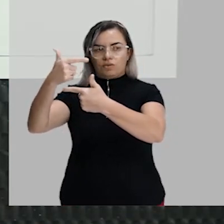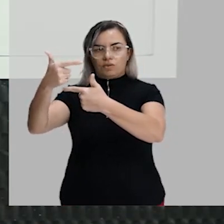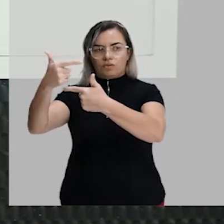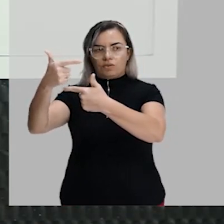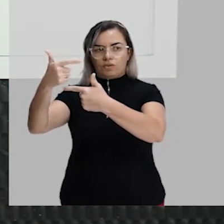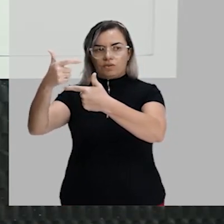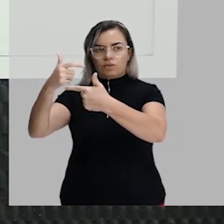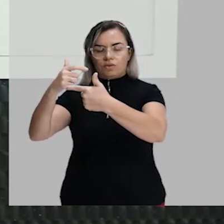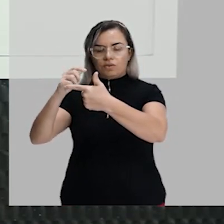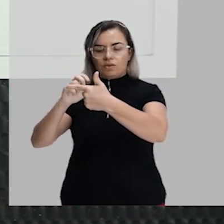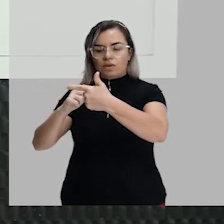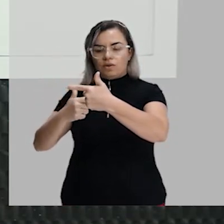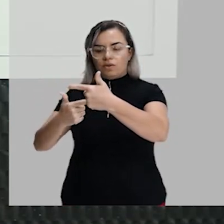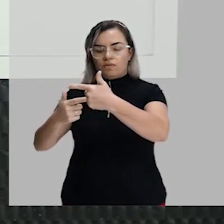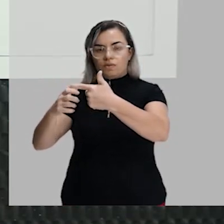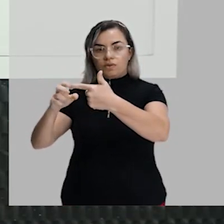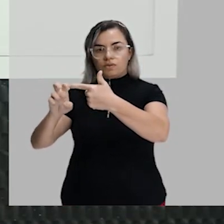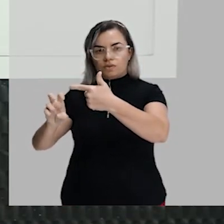25. Pronto.